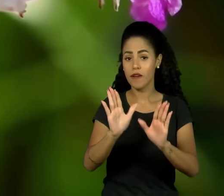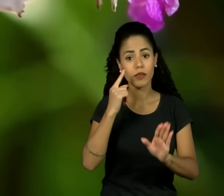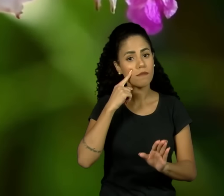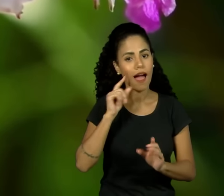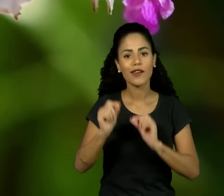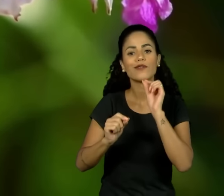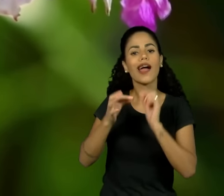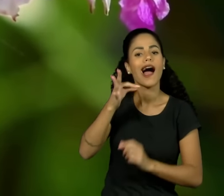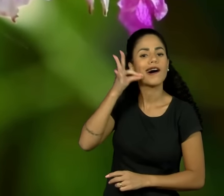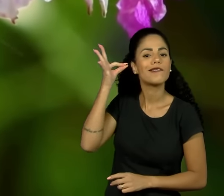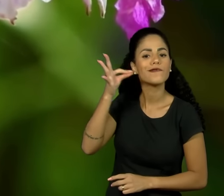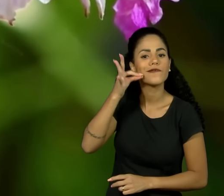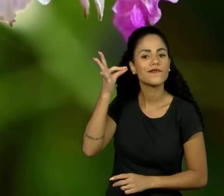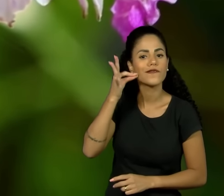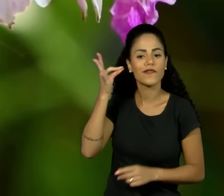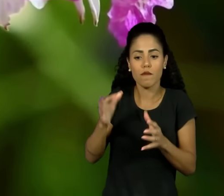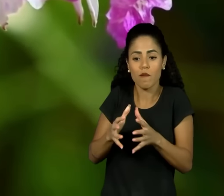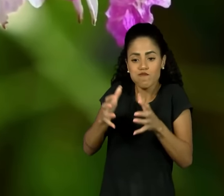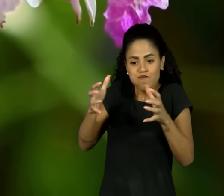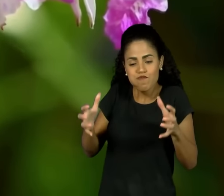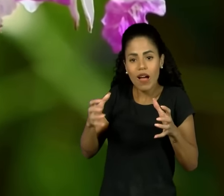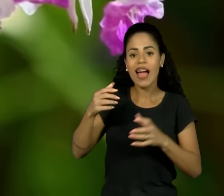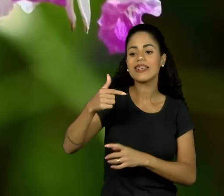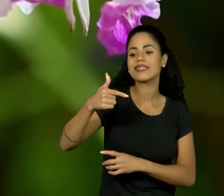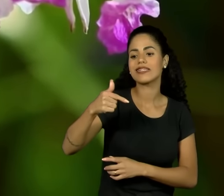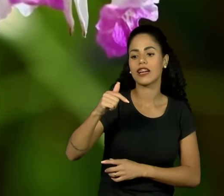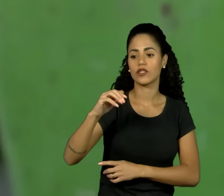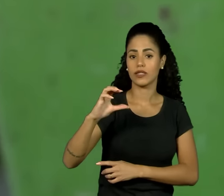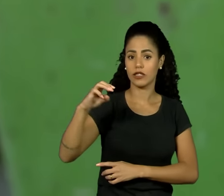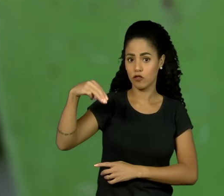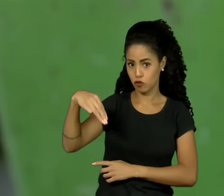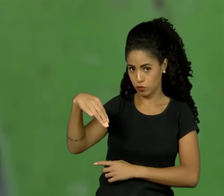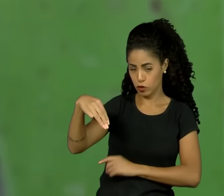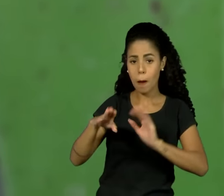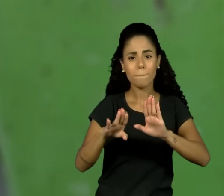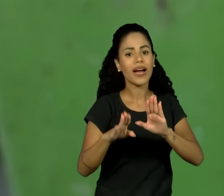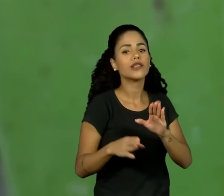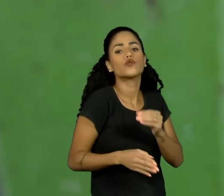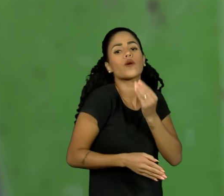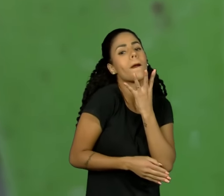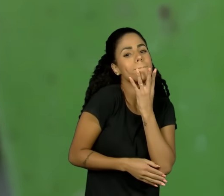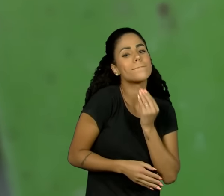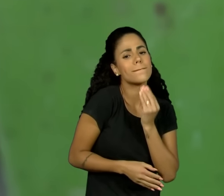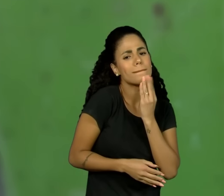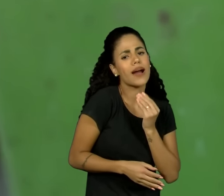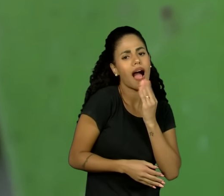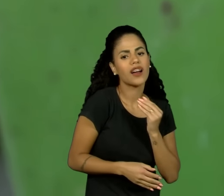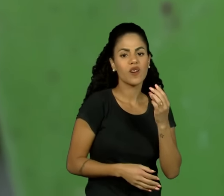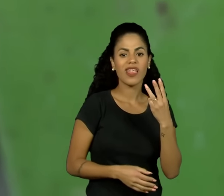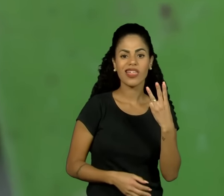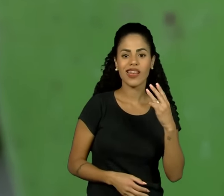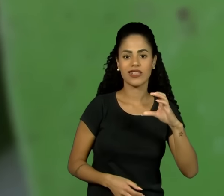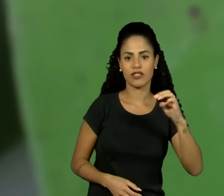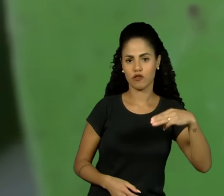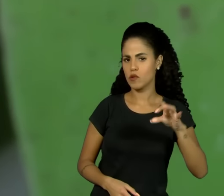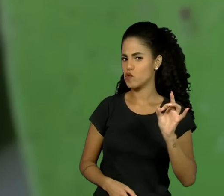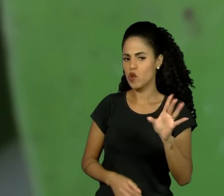fêmeas são mais vistosas e chegam a 7 centímetros. Já os machos não chegam a 3.